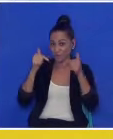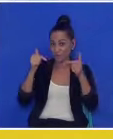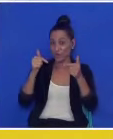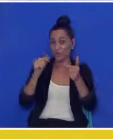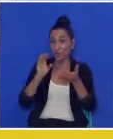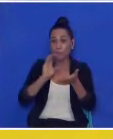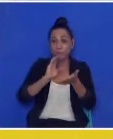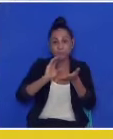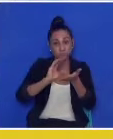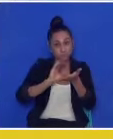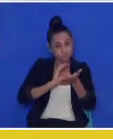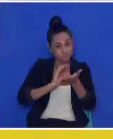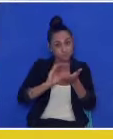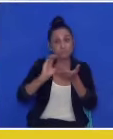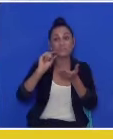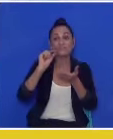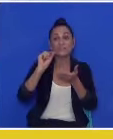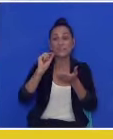prêmio estimado em